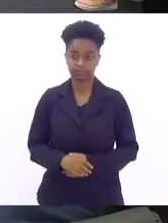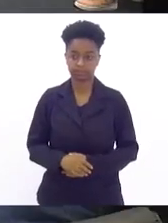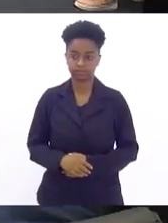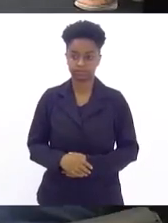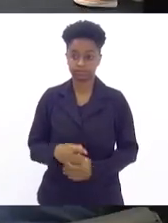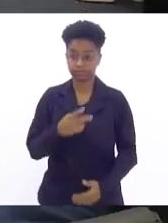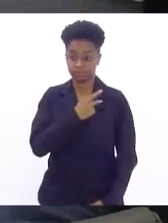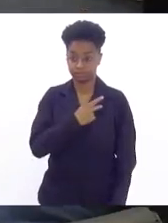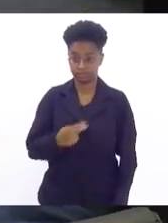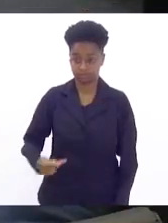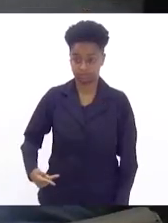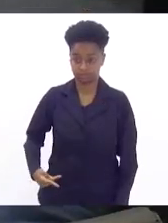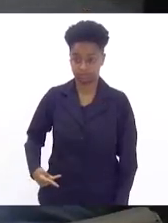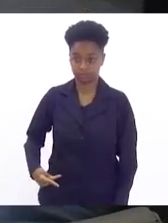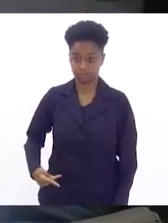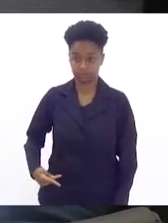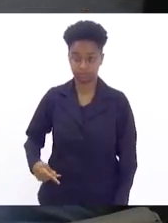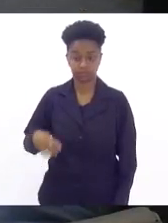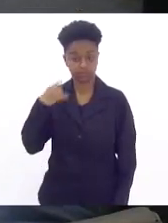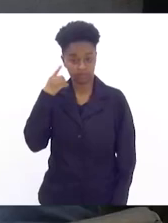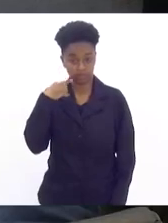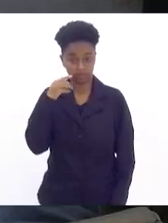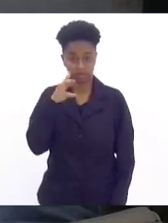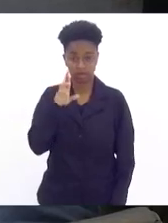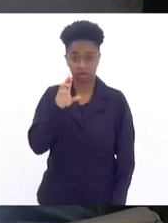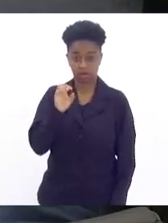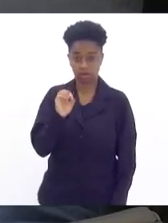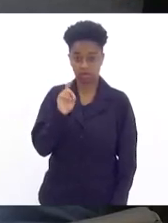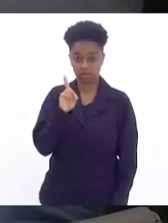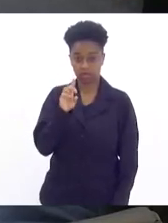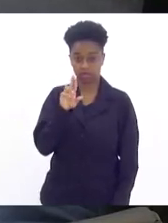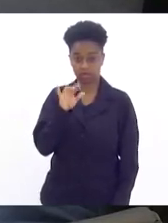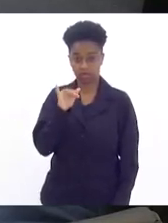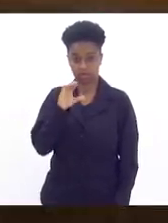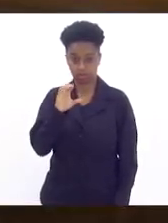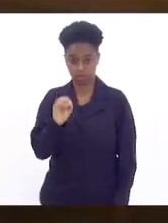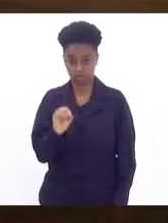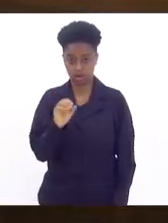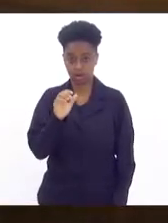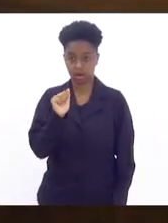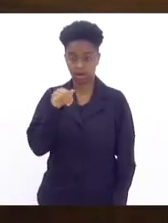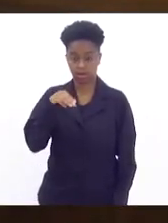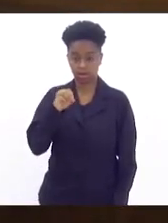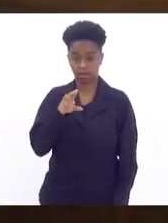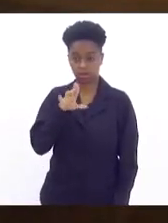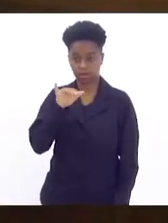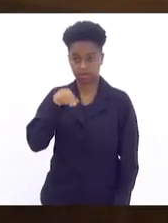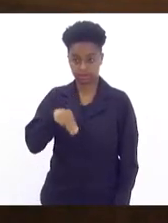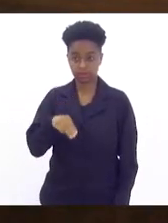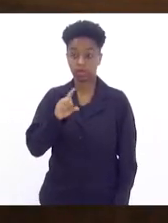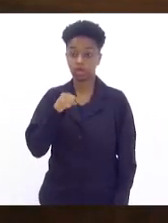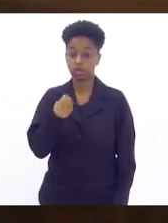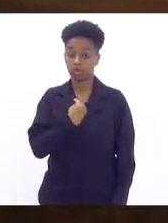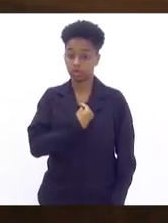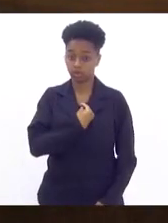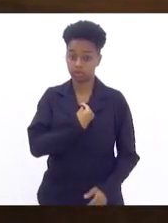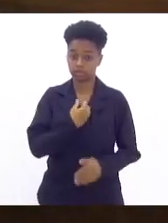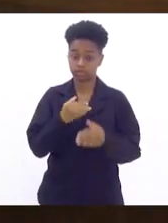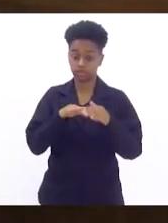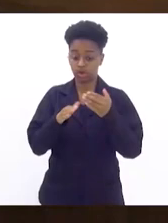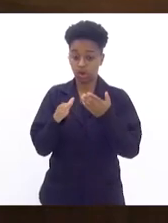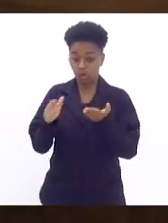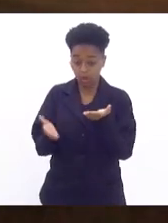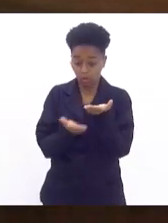Deputado Rodrigo Amorim nós desarquivamos o projeto de